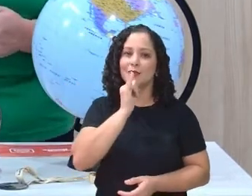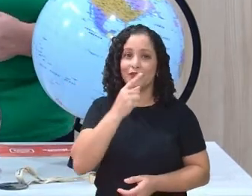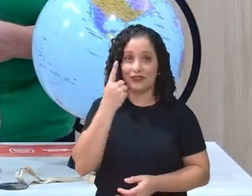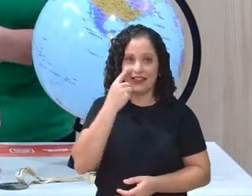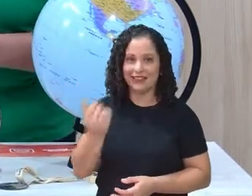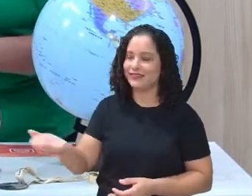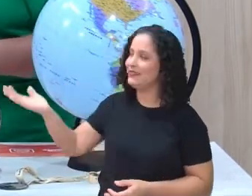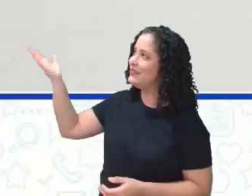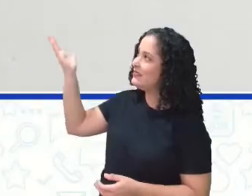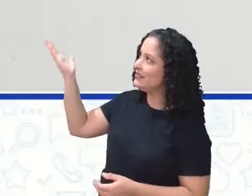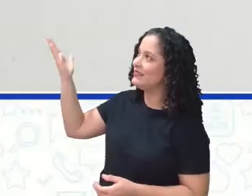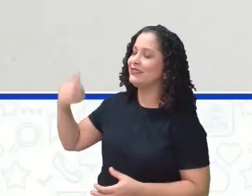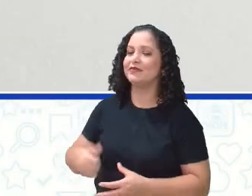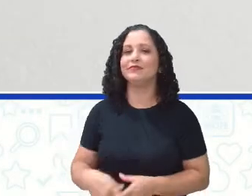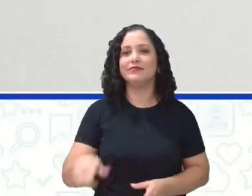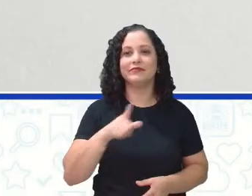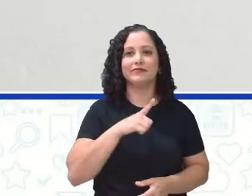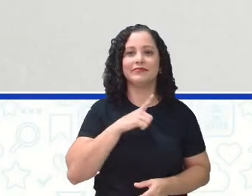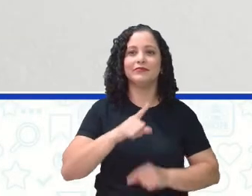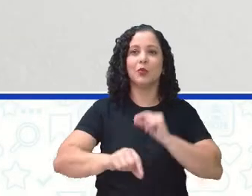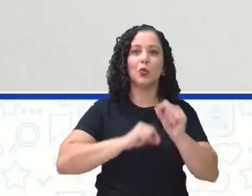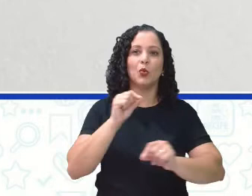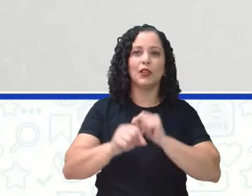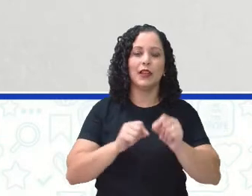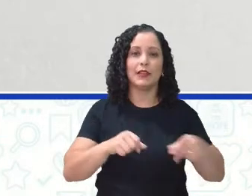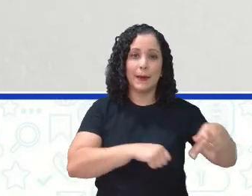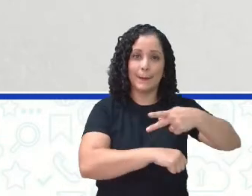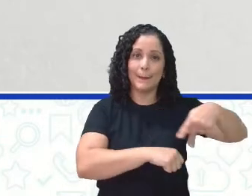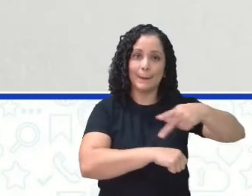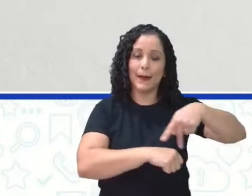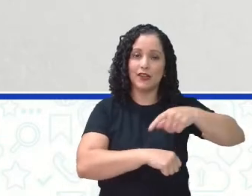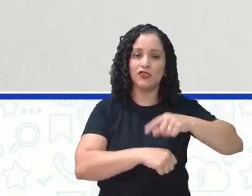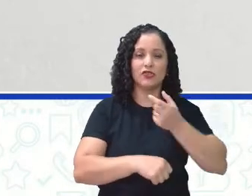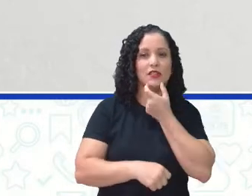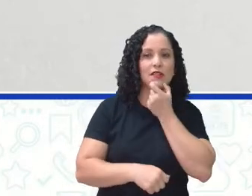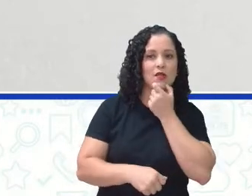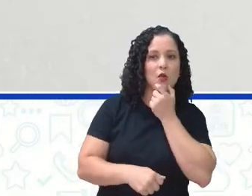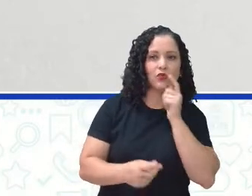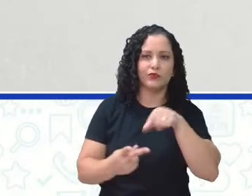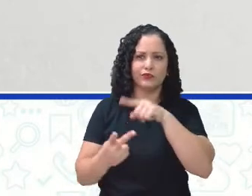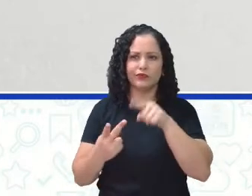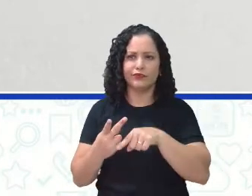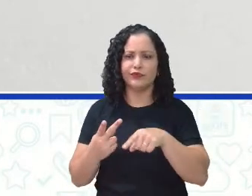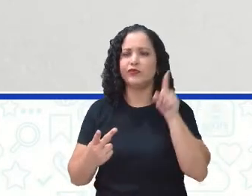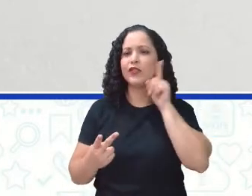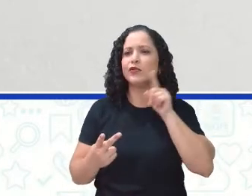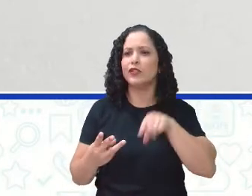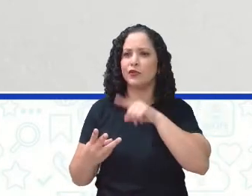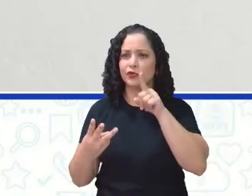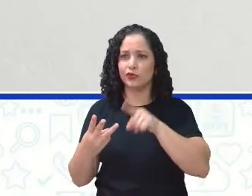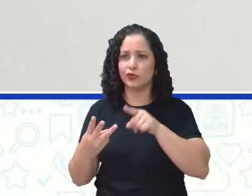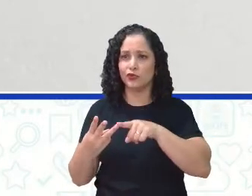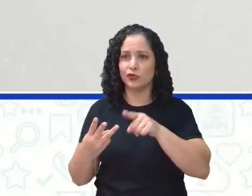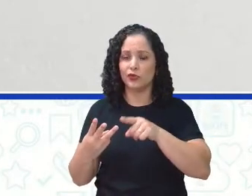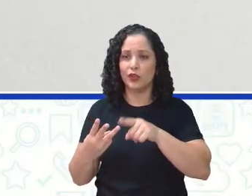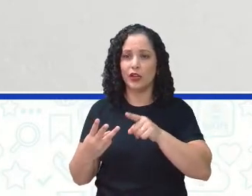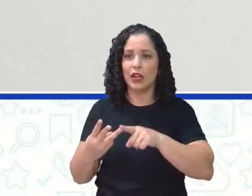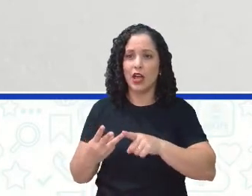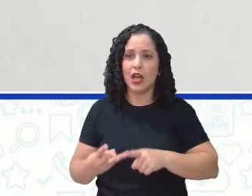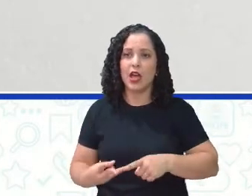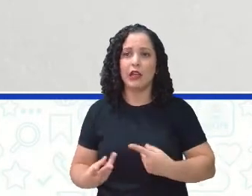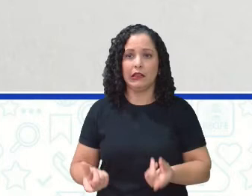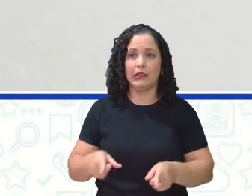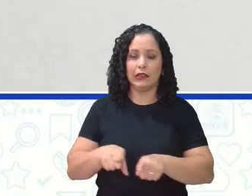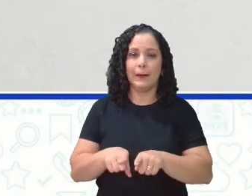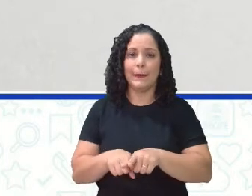vocês. Né? Eu tenho aqui, ó, Londres, Nova York, Tóquio e Moscou. E aí a diferença, veja,